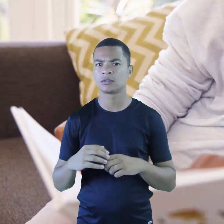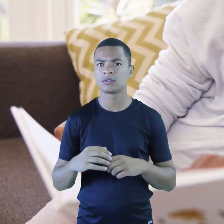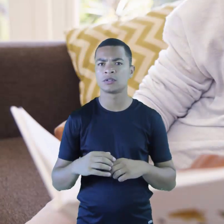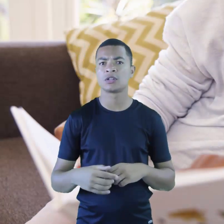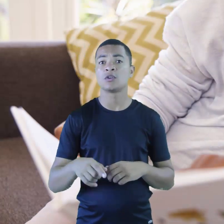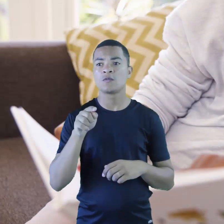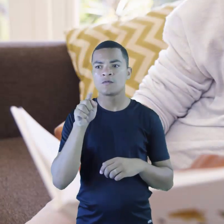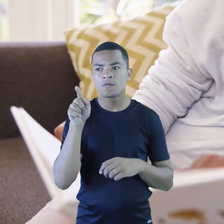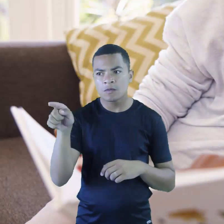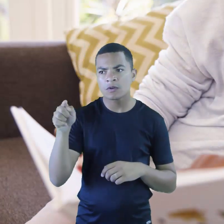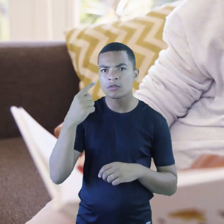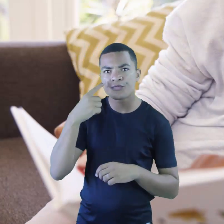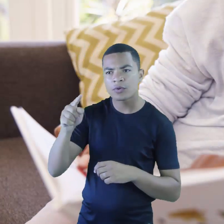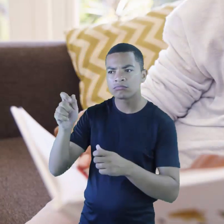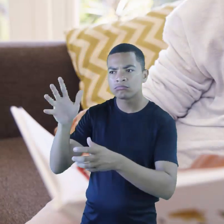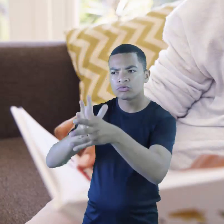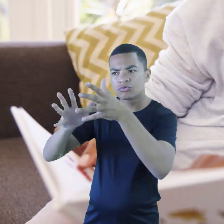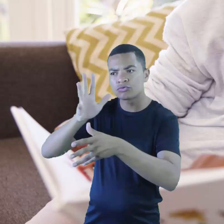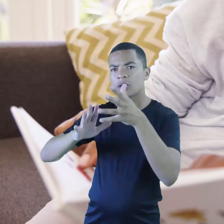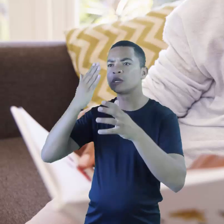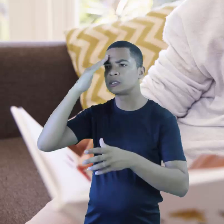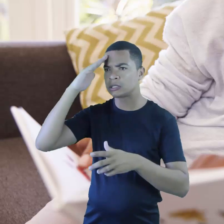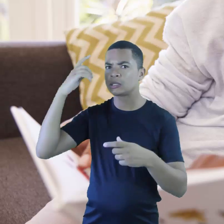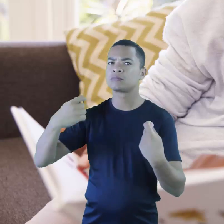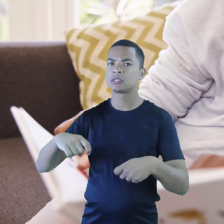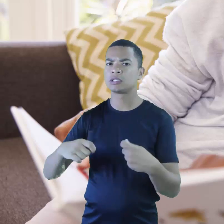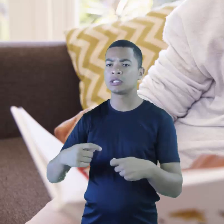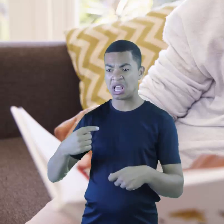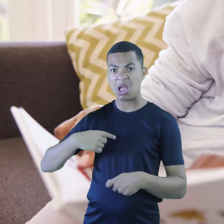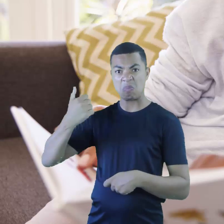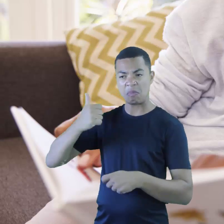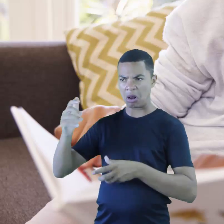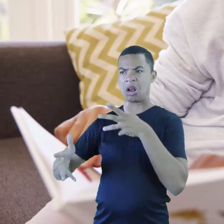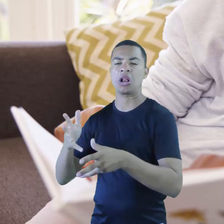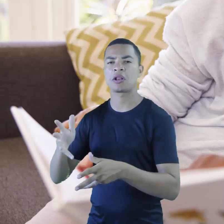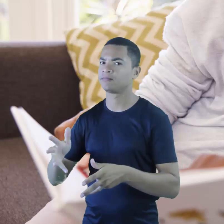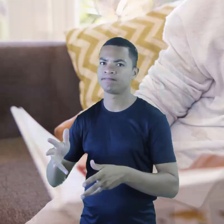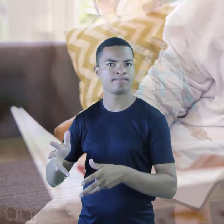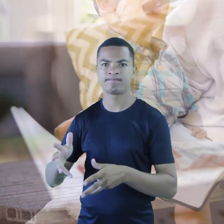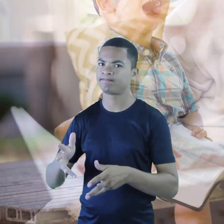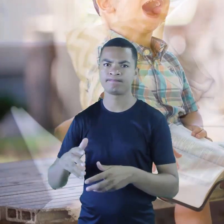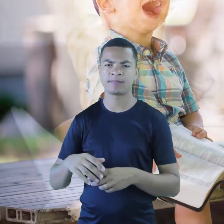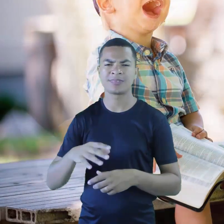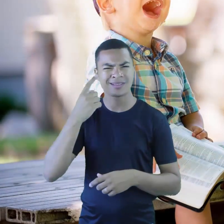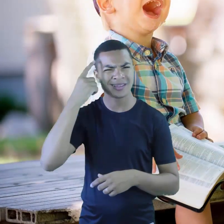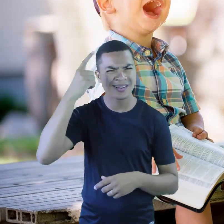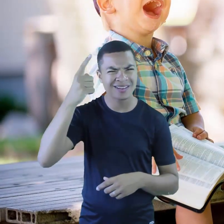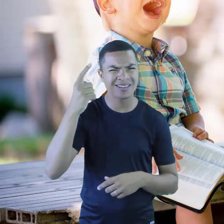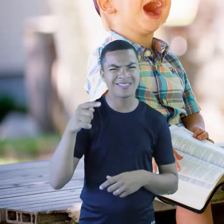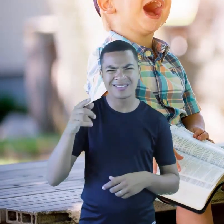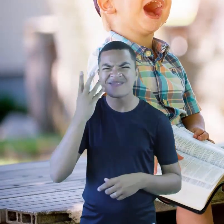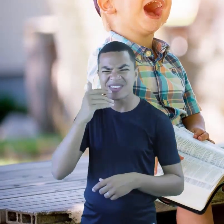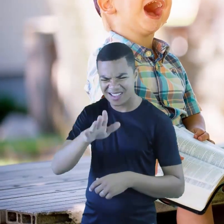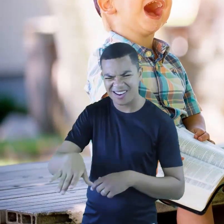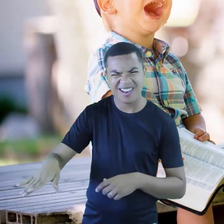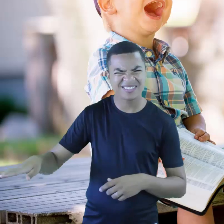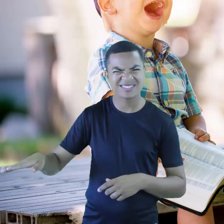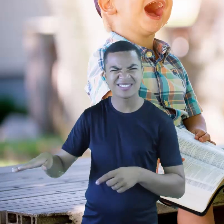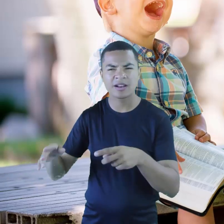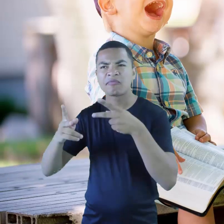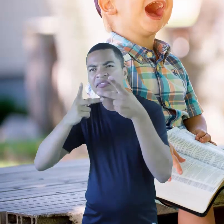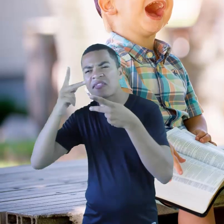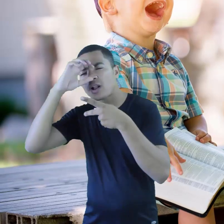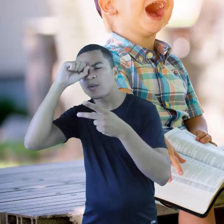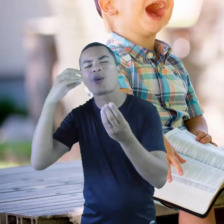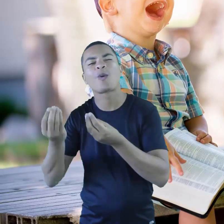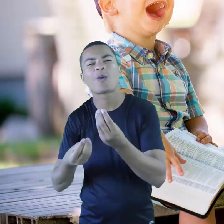pais falando por horas e horas, todos os dias. Aí um belo dia, a gente abriu a boca e falamos uma palavra. Com